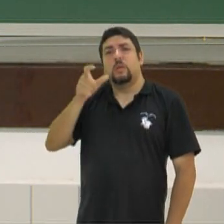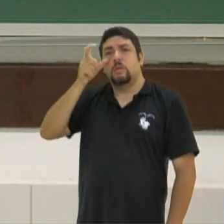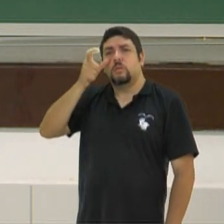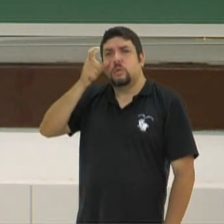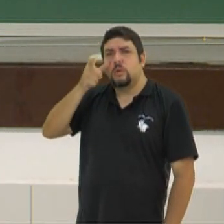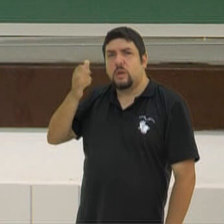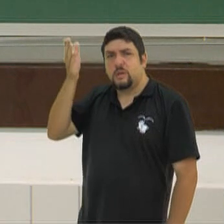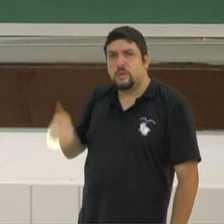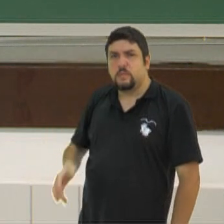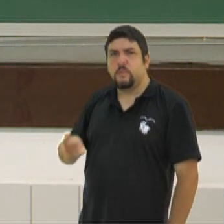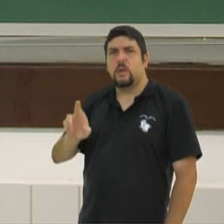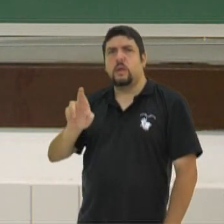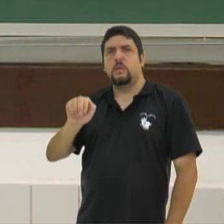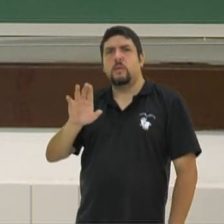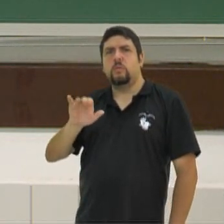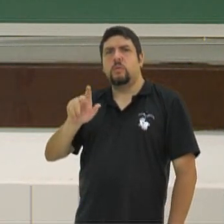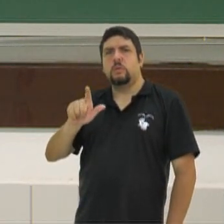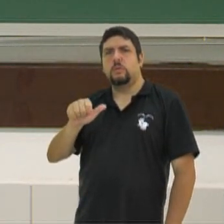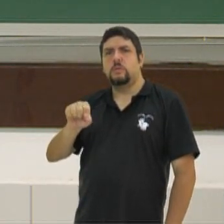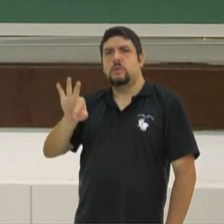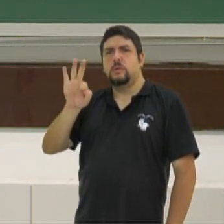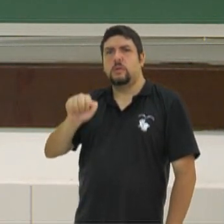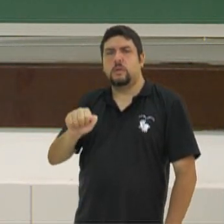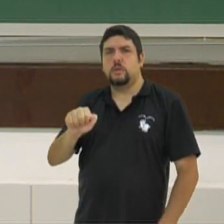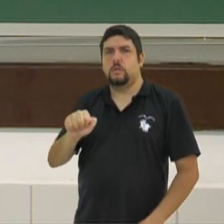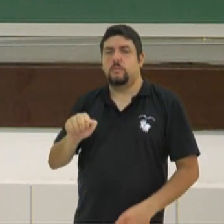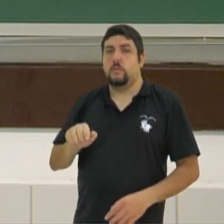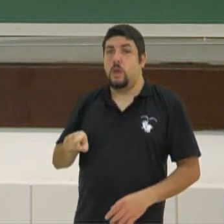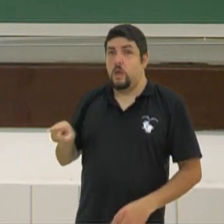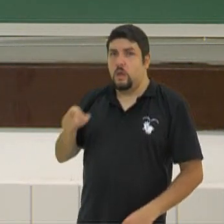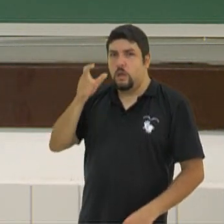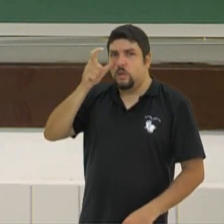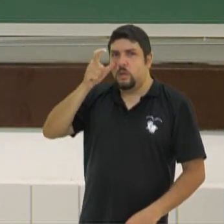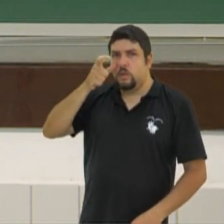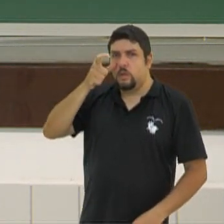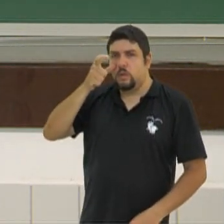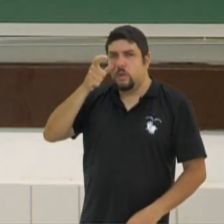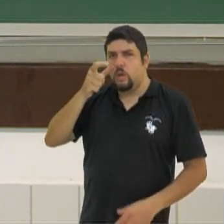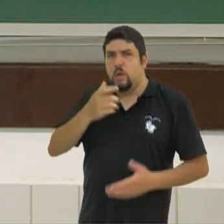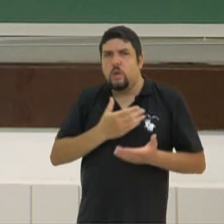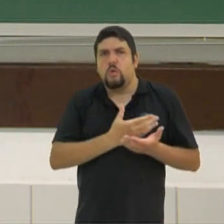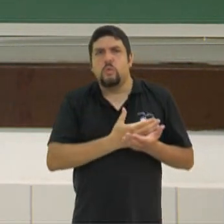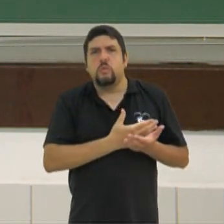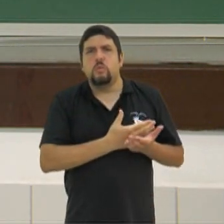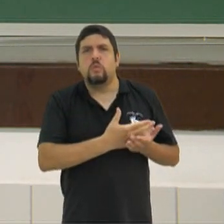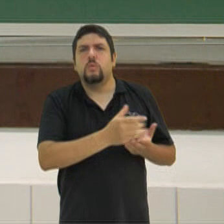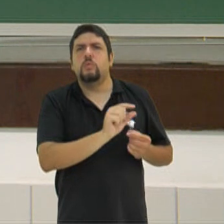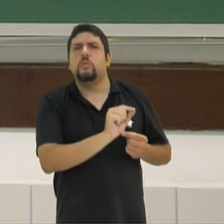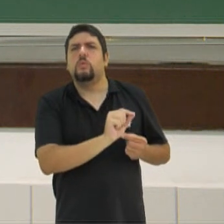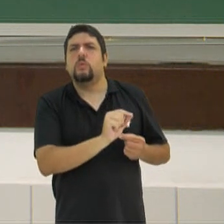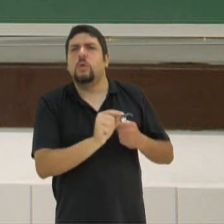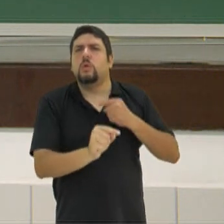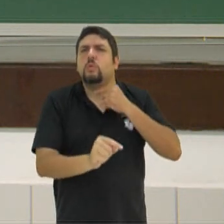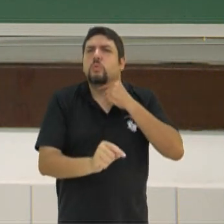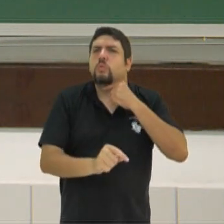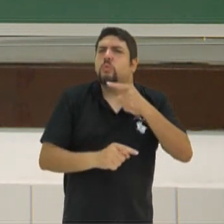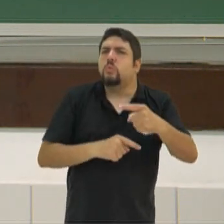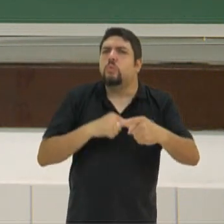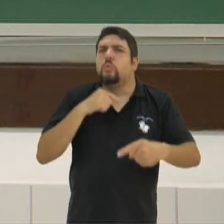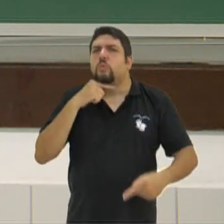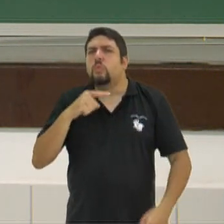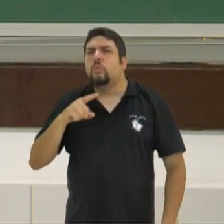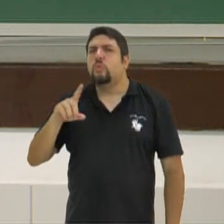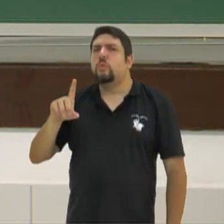que Descartes partiu de um procedimento cético, que é o procedimento da dúvida, né?